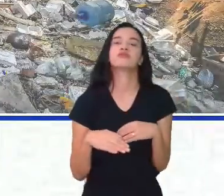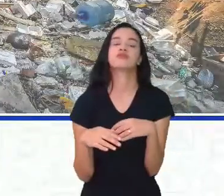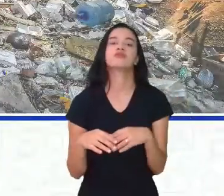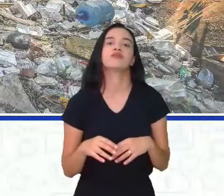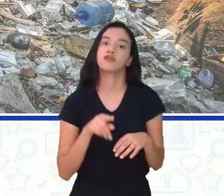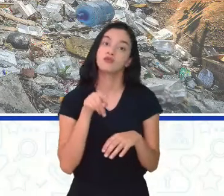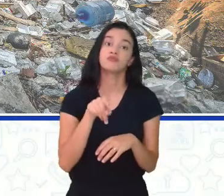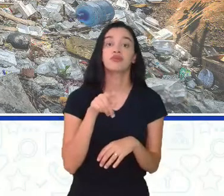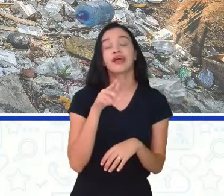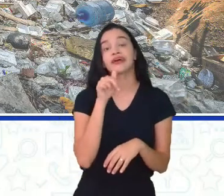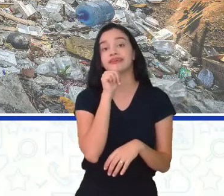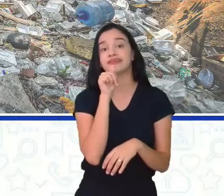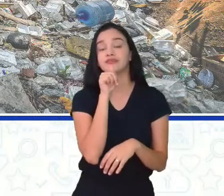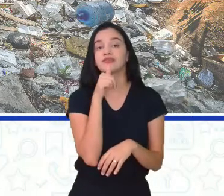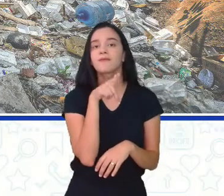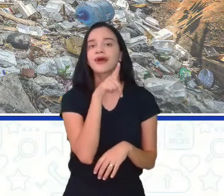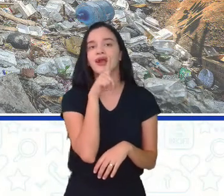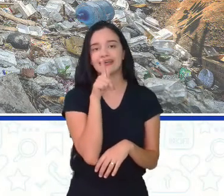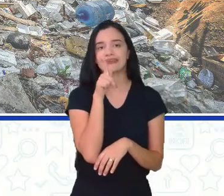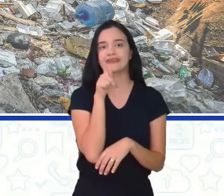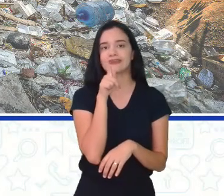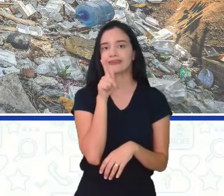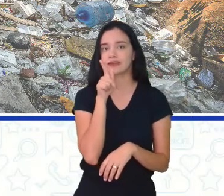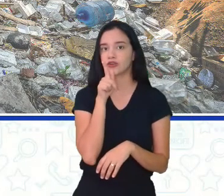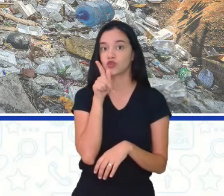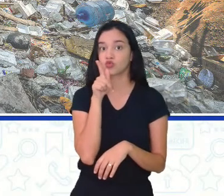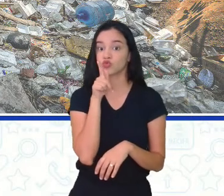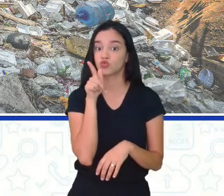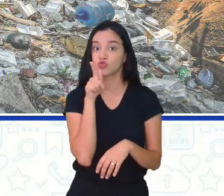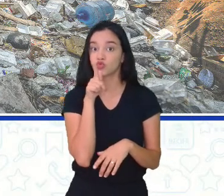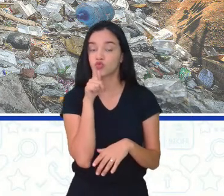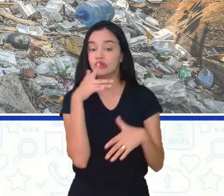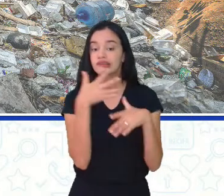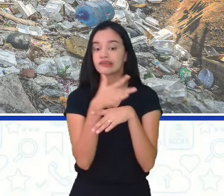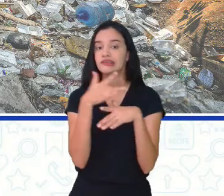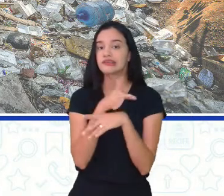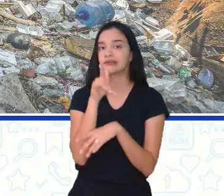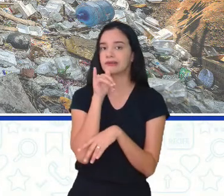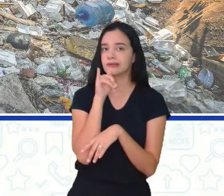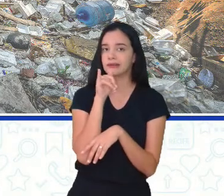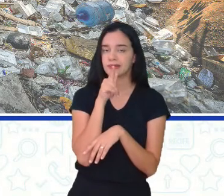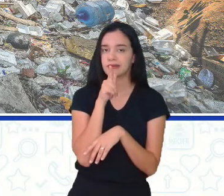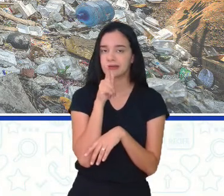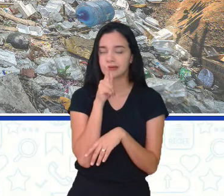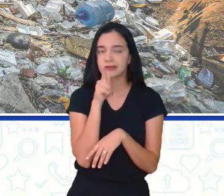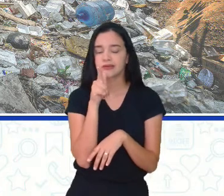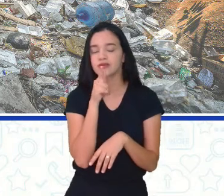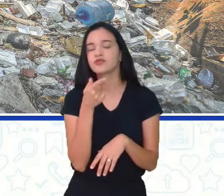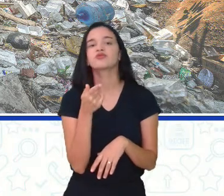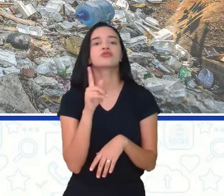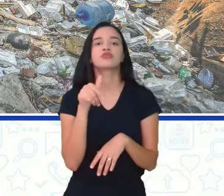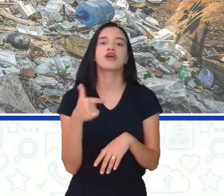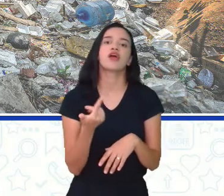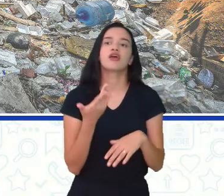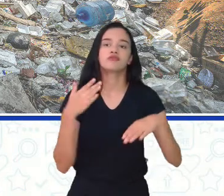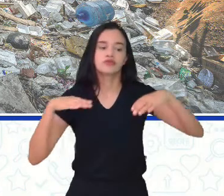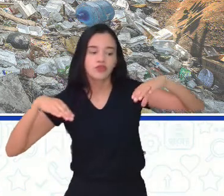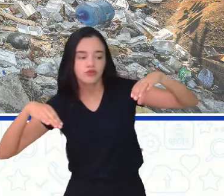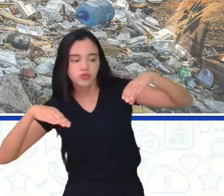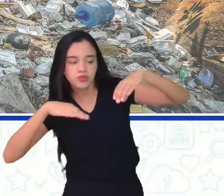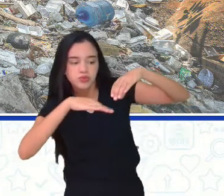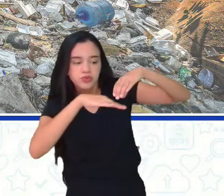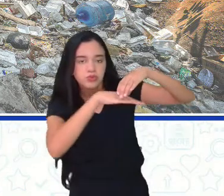para Garanhuns, eita, terra boa. Enfim, né? Seguindo aqui para o agreste, a gente passa por um túnelzinho famoso